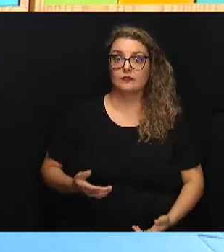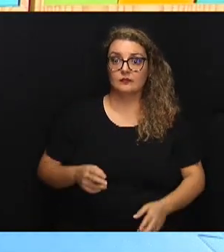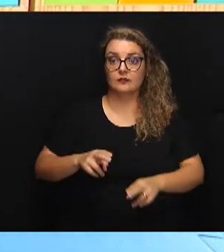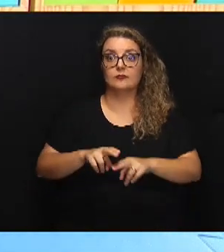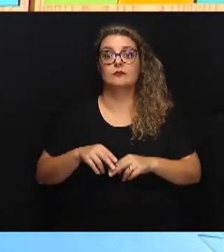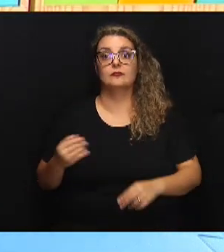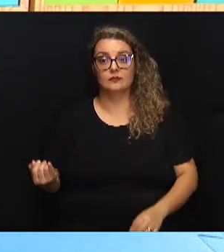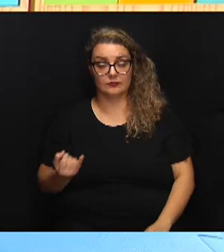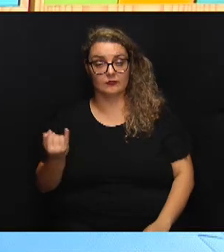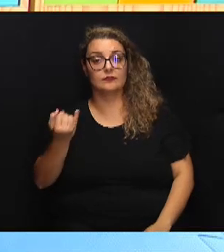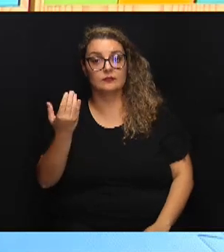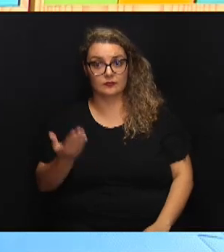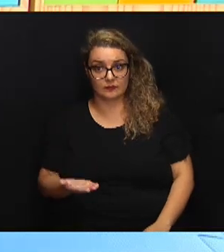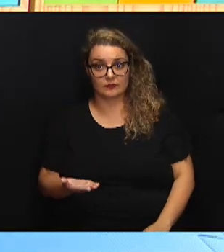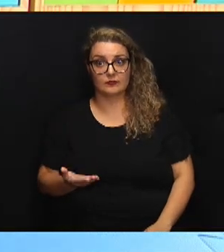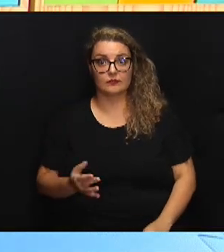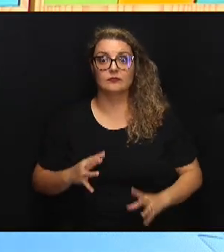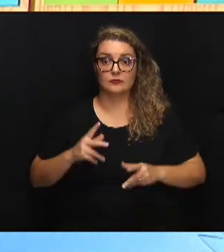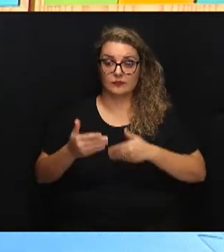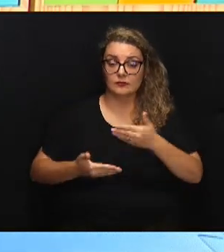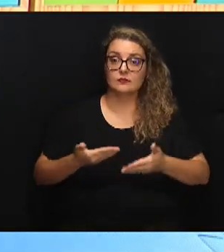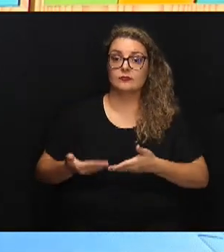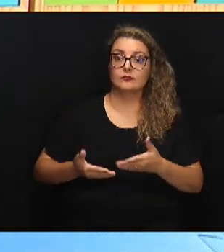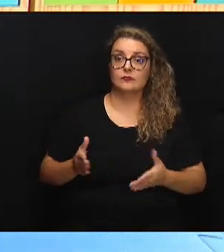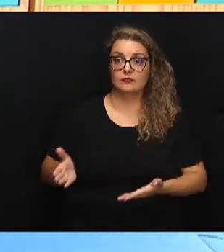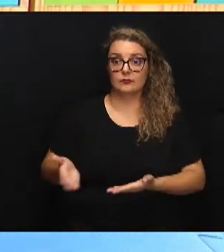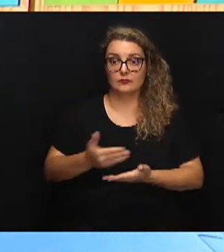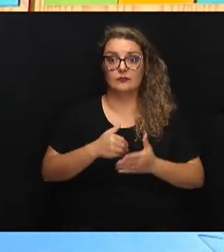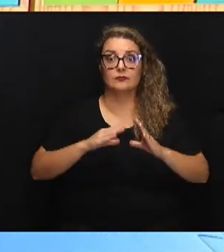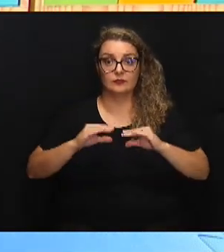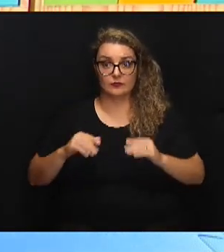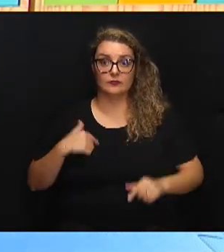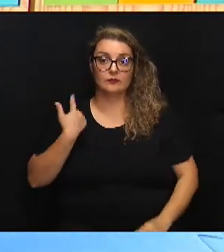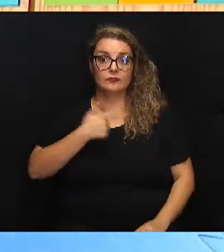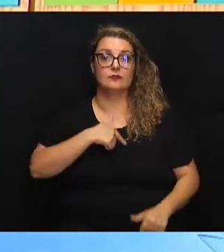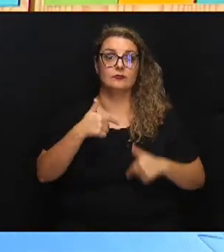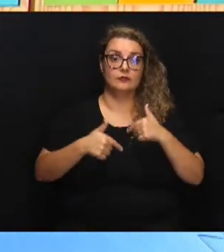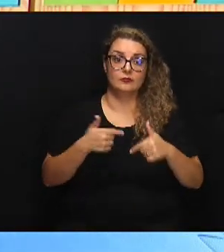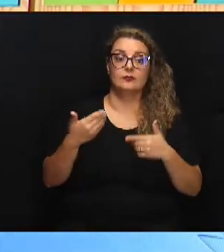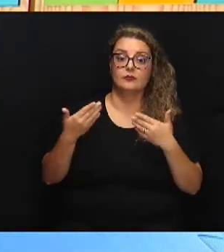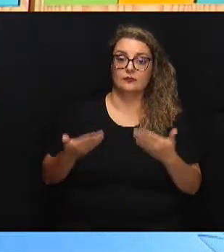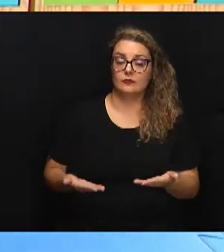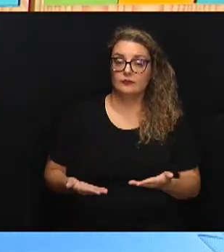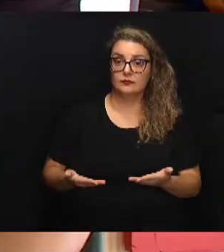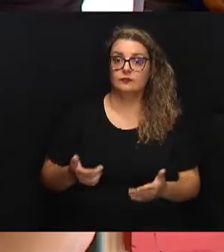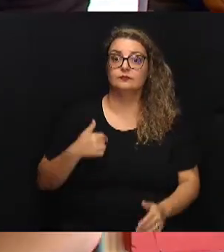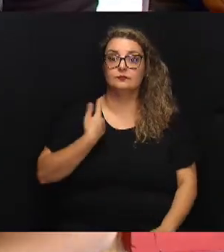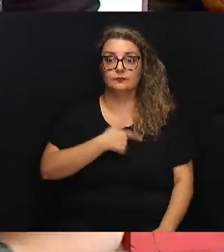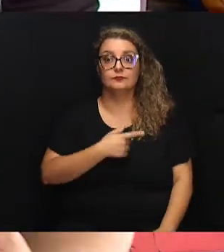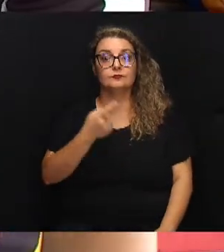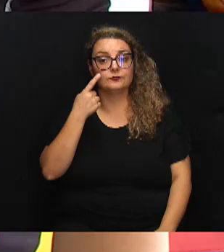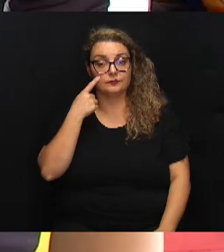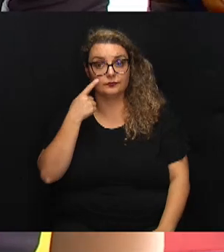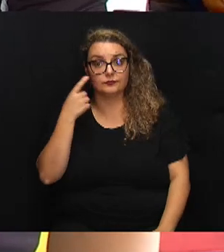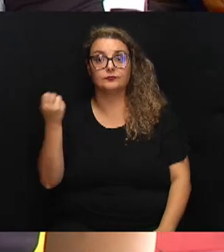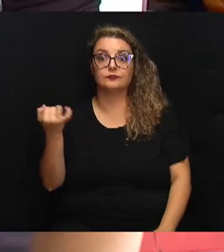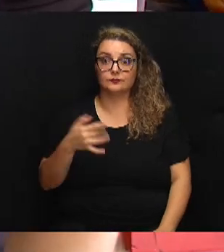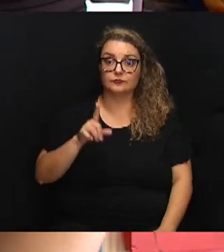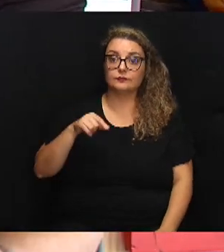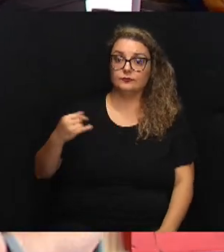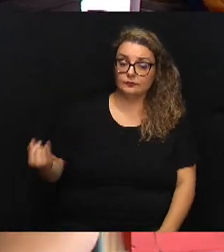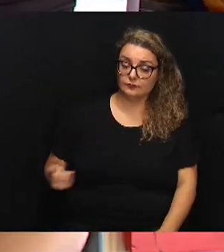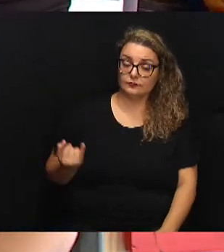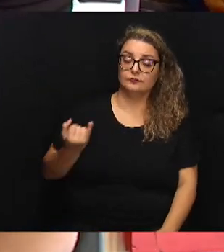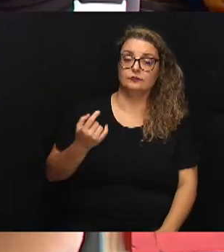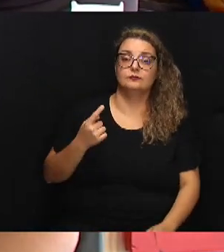importância em todos os serviços de acolhimento, que a gente trabalha com isso E a gente vê o quanto que isso é fundamental, porque a